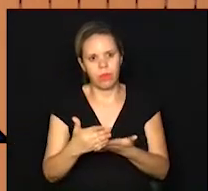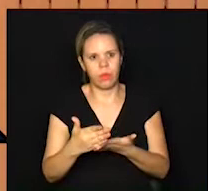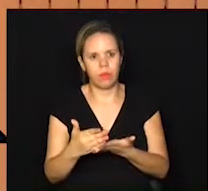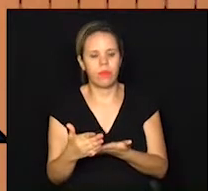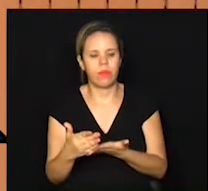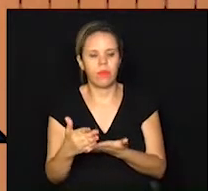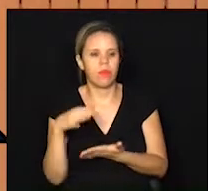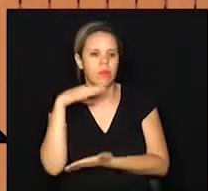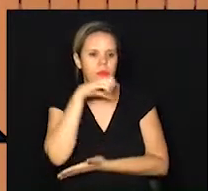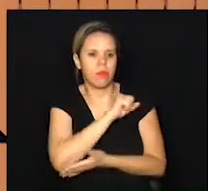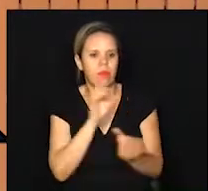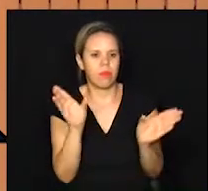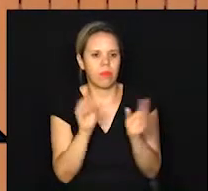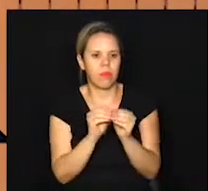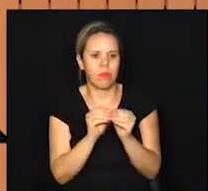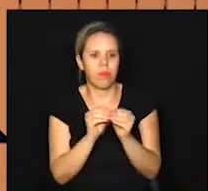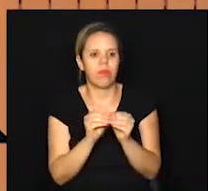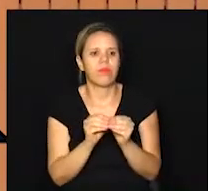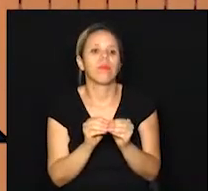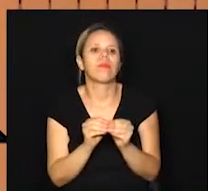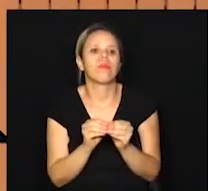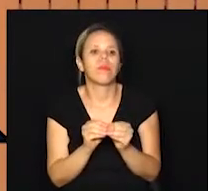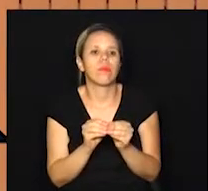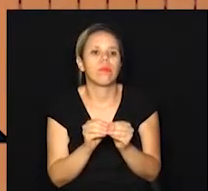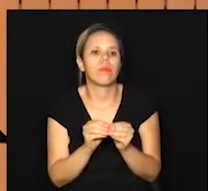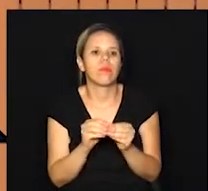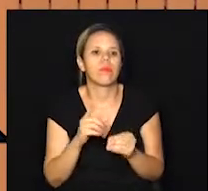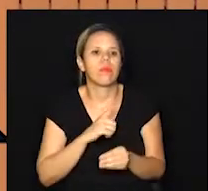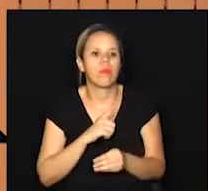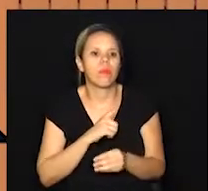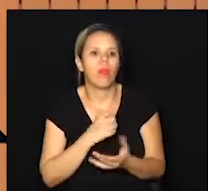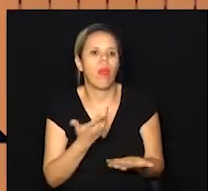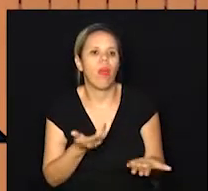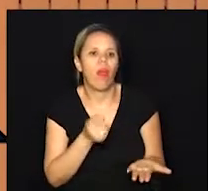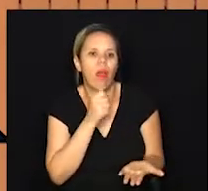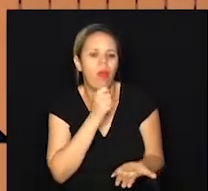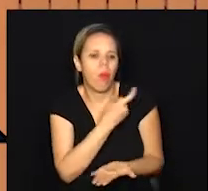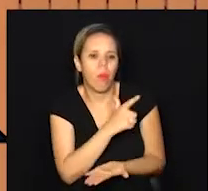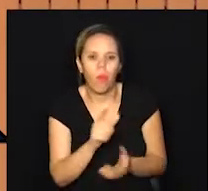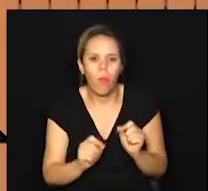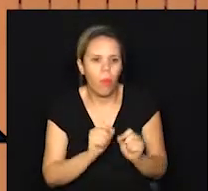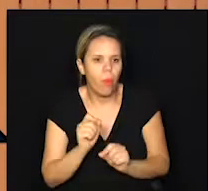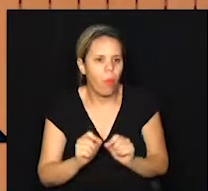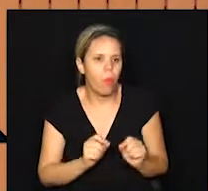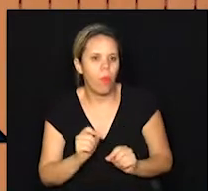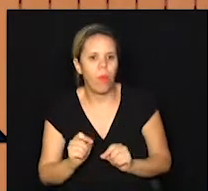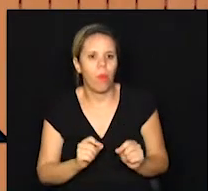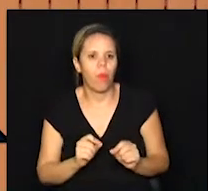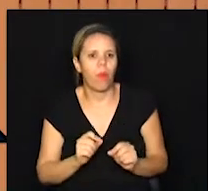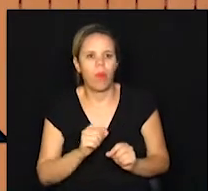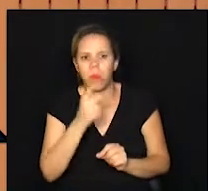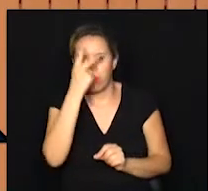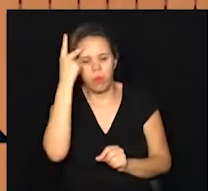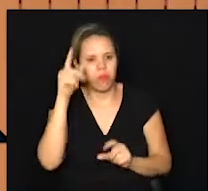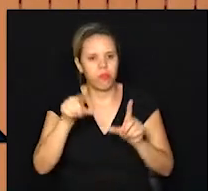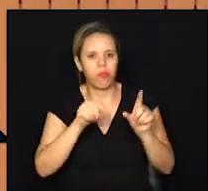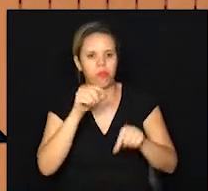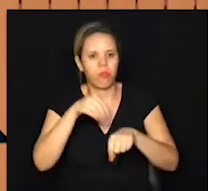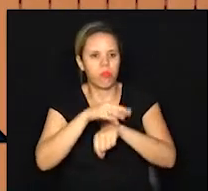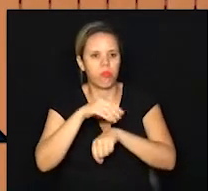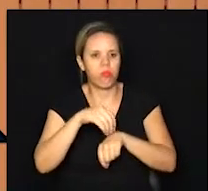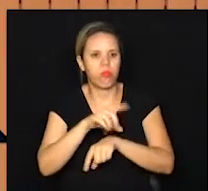muito rapidamente nesse ponto, tendo em vista que nós não tivemos nenhuma indicação,